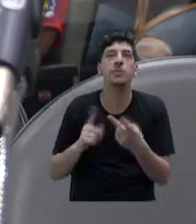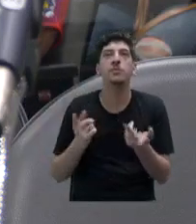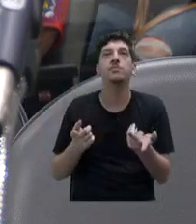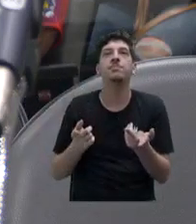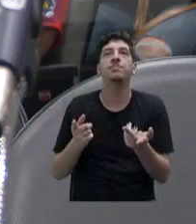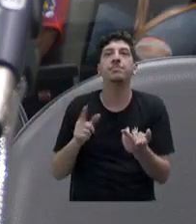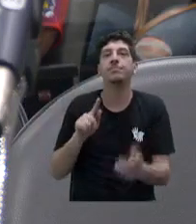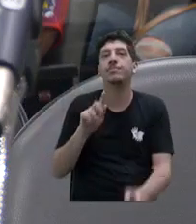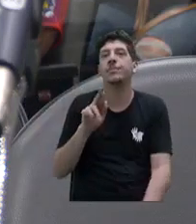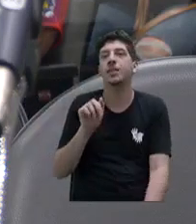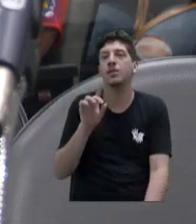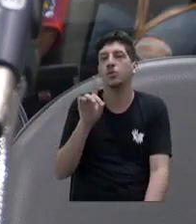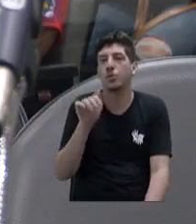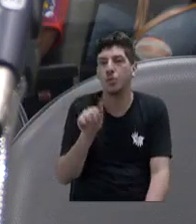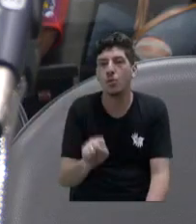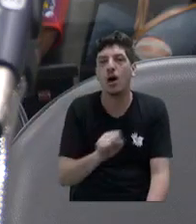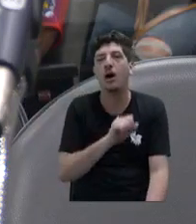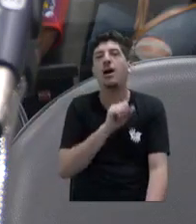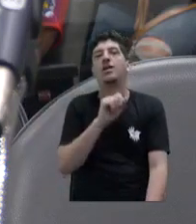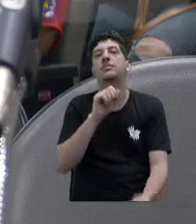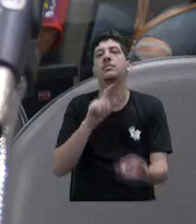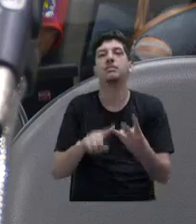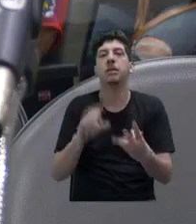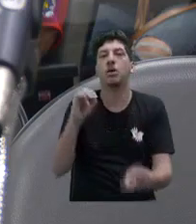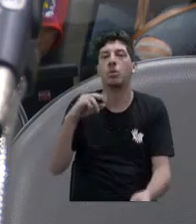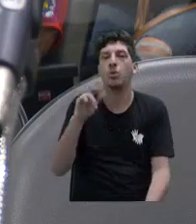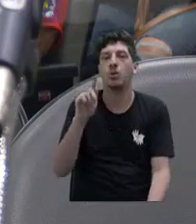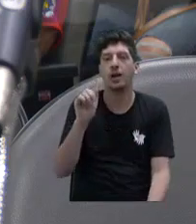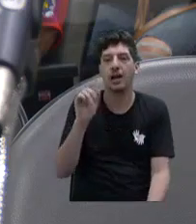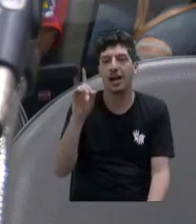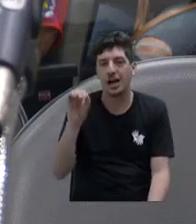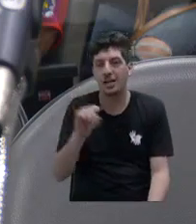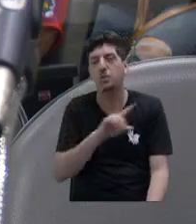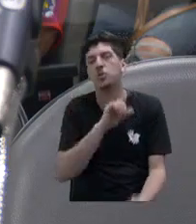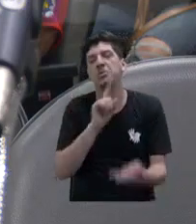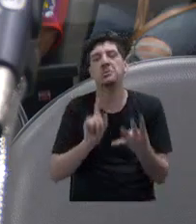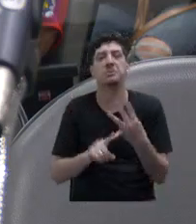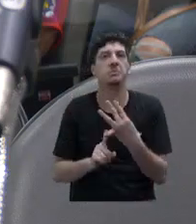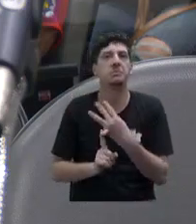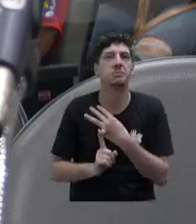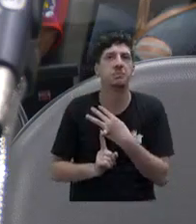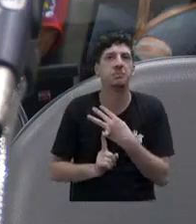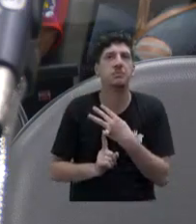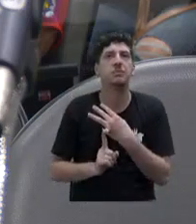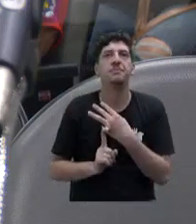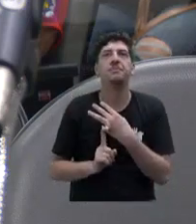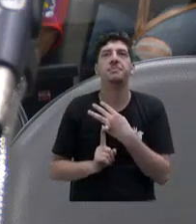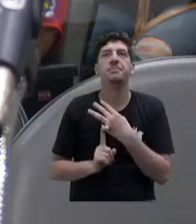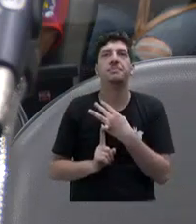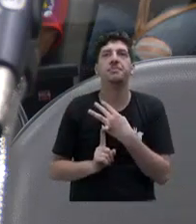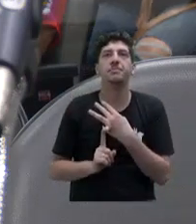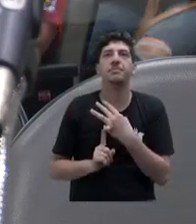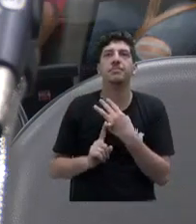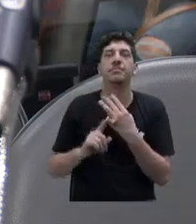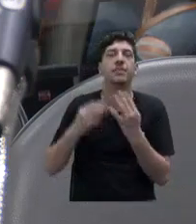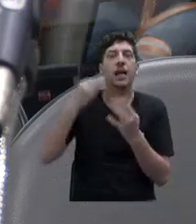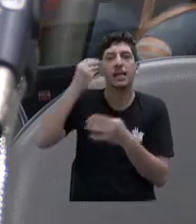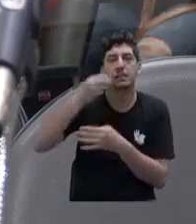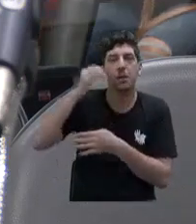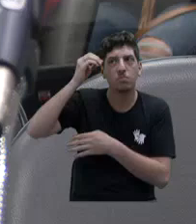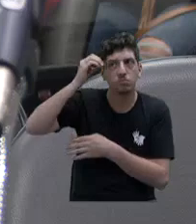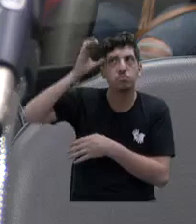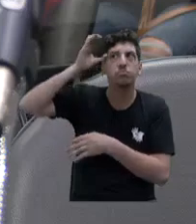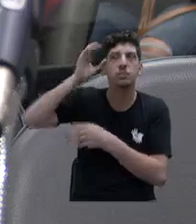nossas guardas de reinado, de congado, eu vou falar aqui dos nossos mestres de